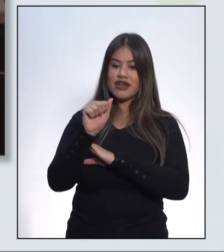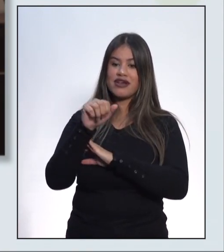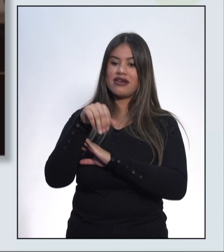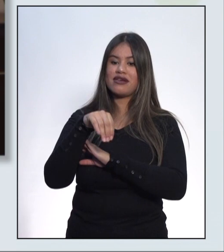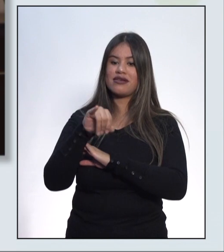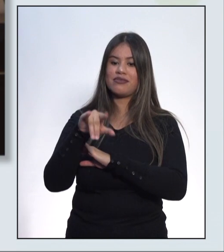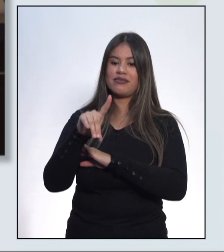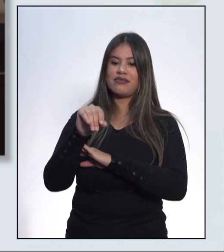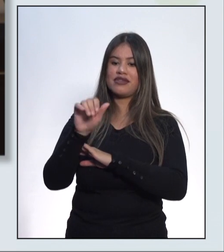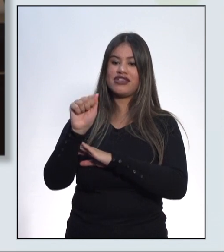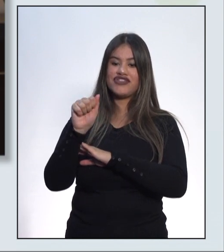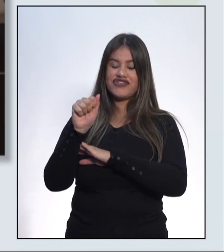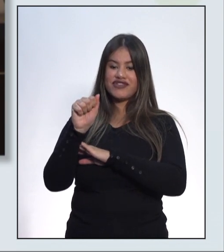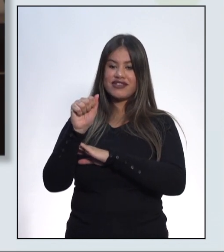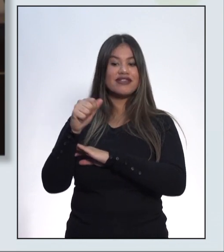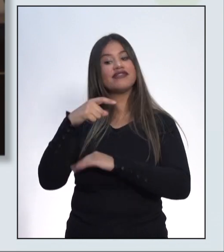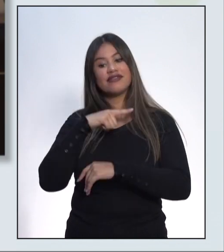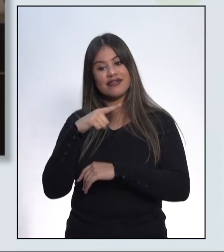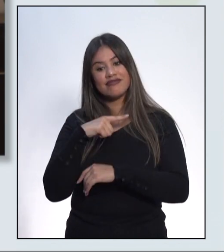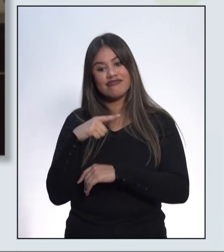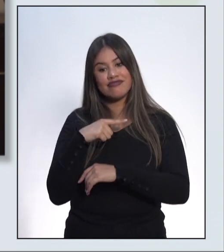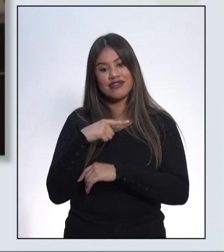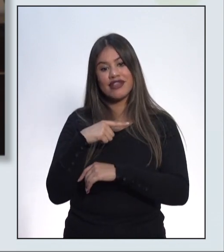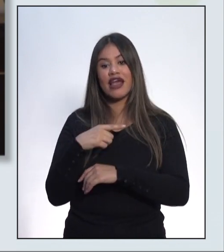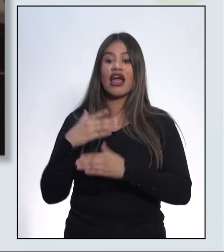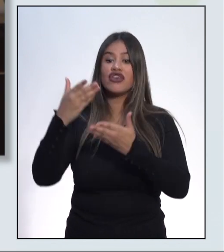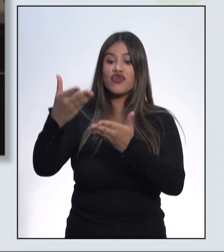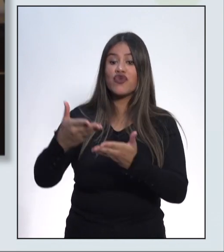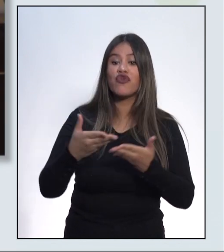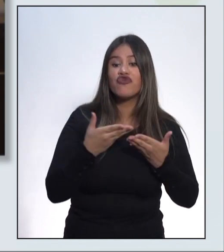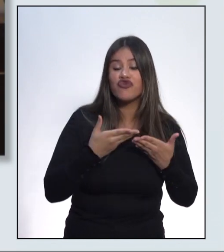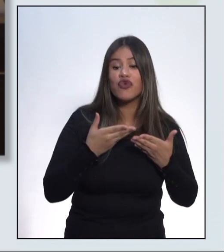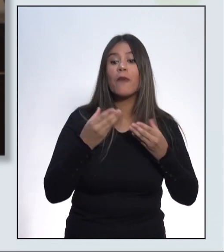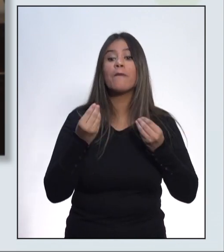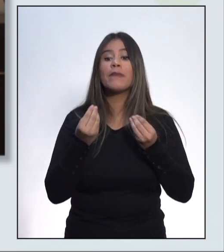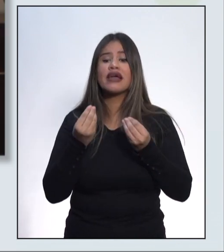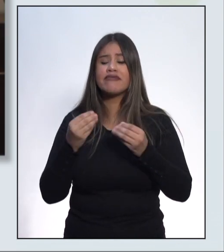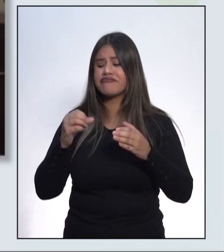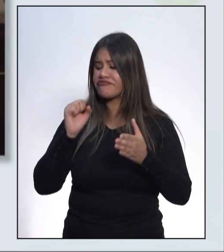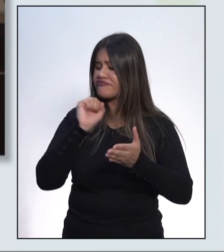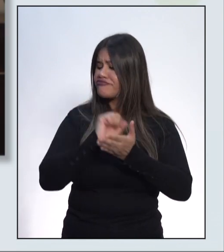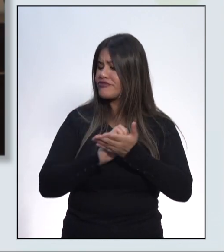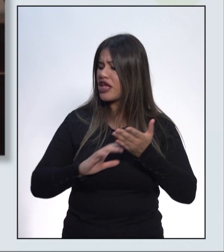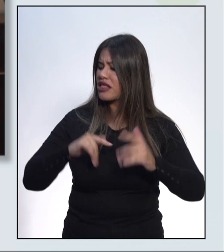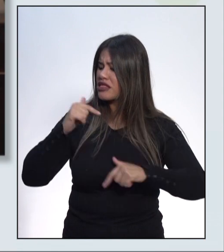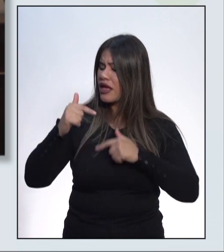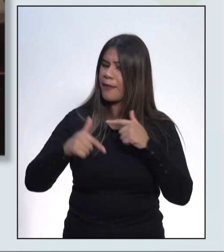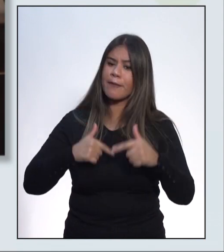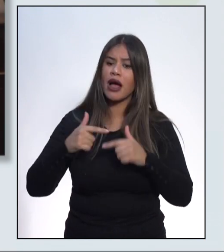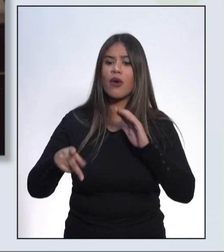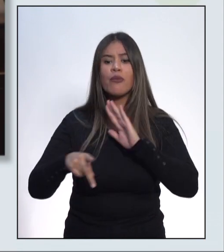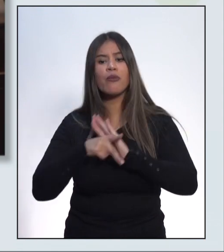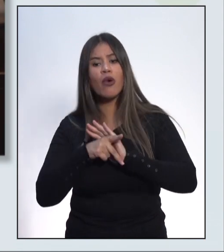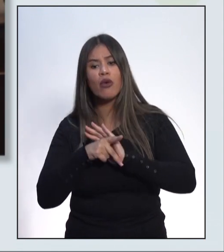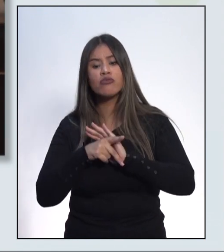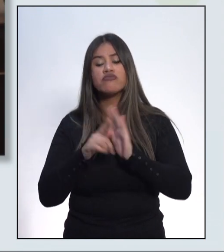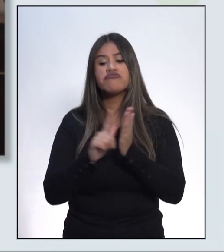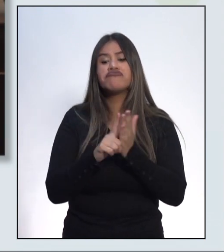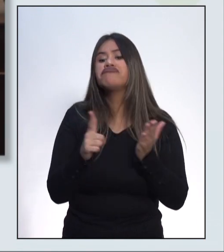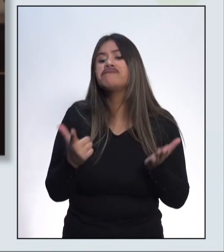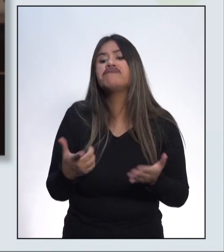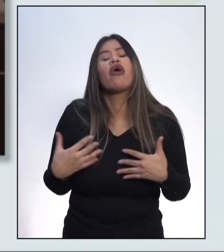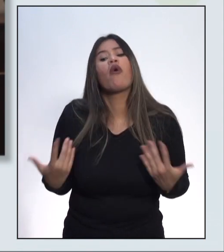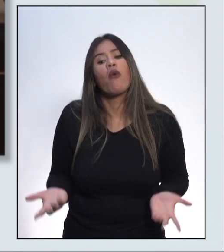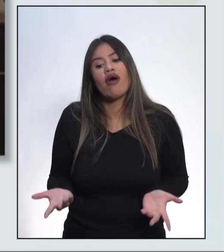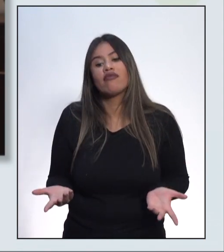do que é, afinal de contas, essa atividade do jornalismo. O que é a caixa de ferramentas de